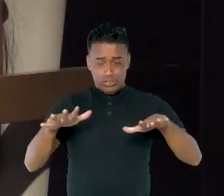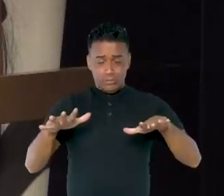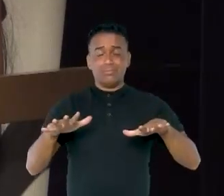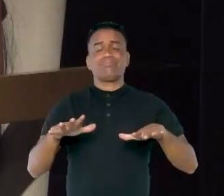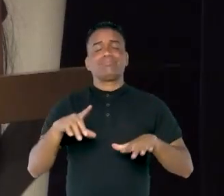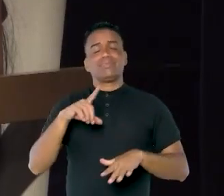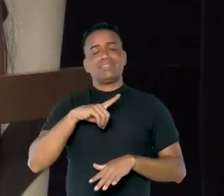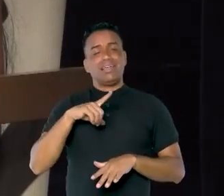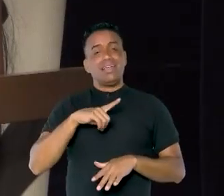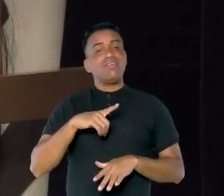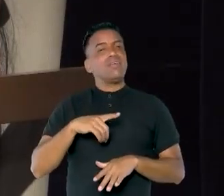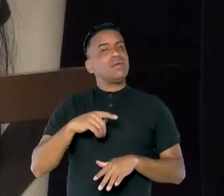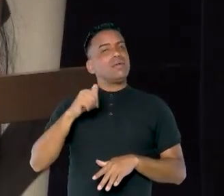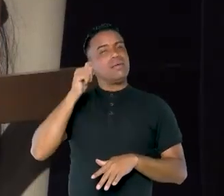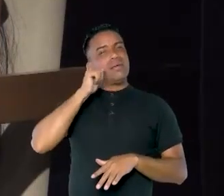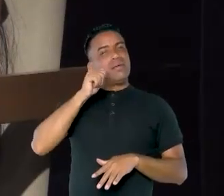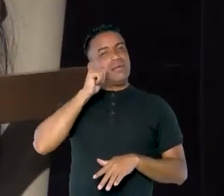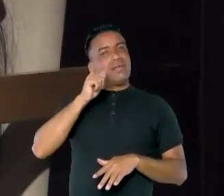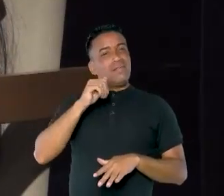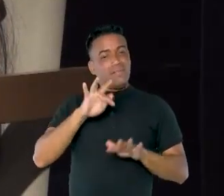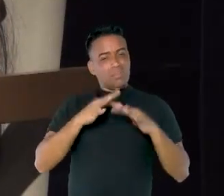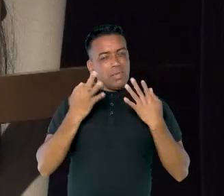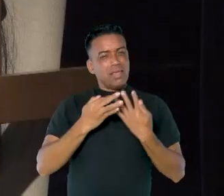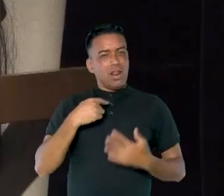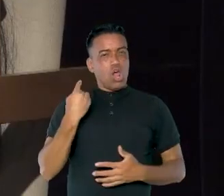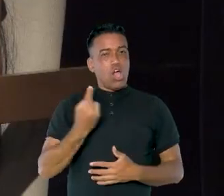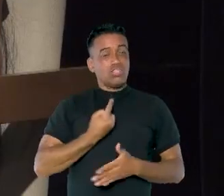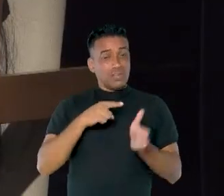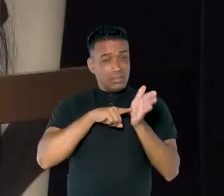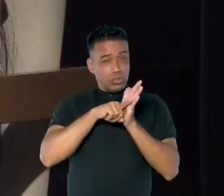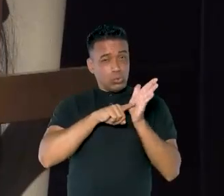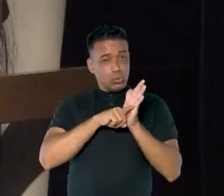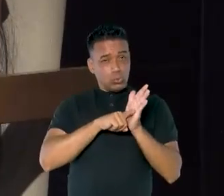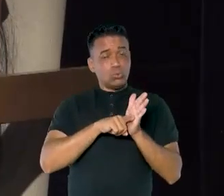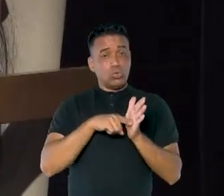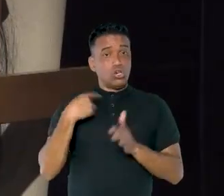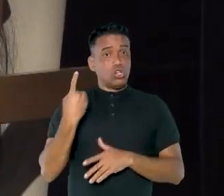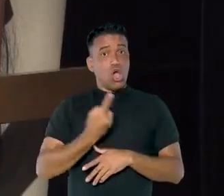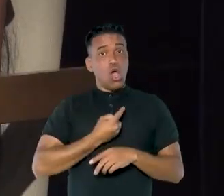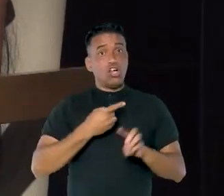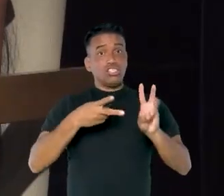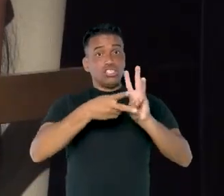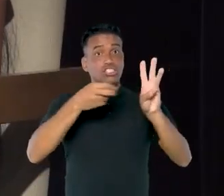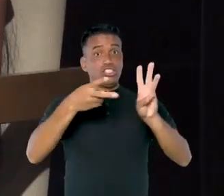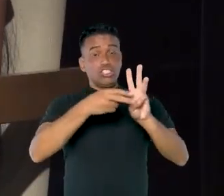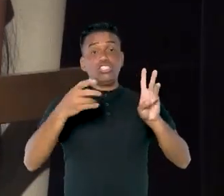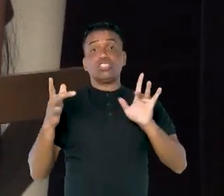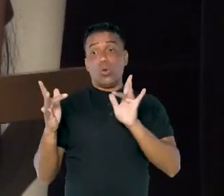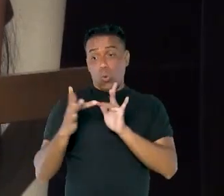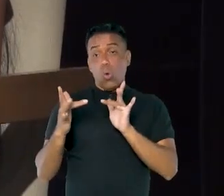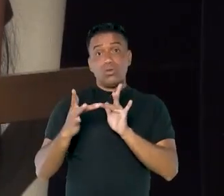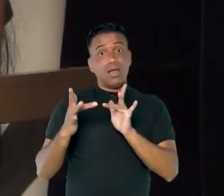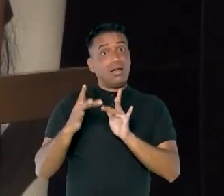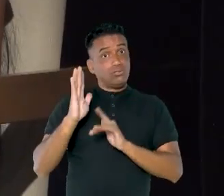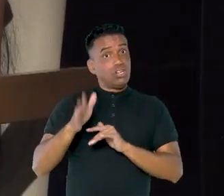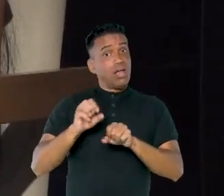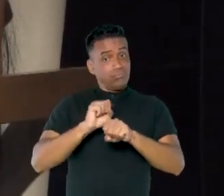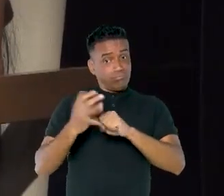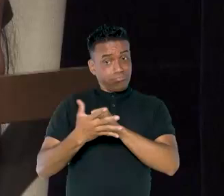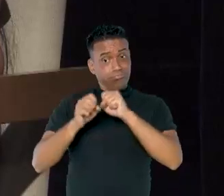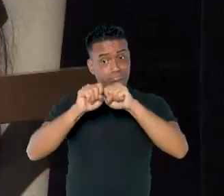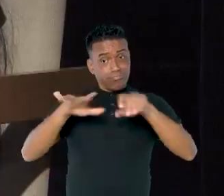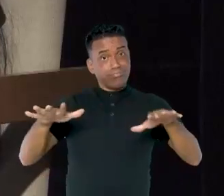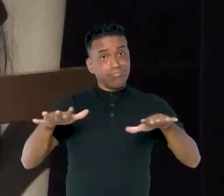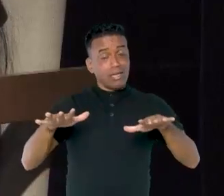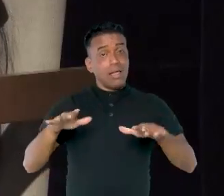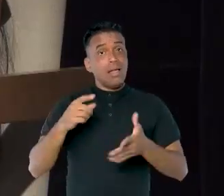uma parenta nossa que fez um estudo mostrando que nós, indígenas, já tínhamos contato com o coronavírus, porque a